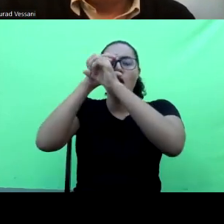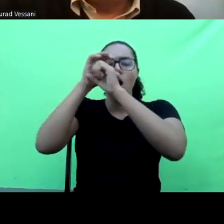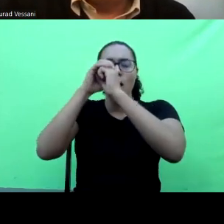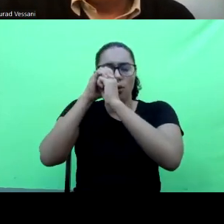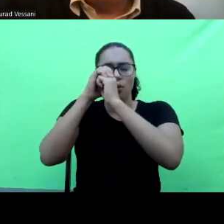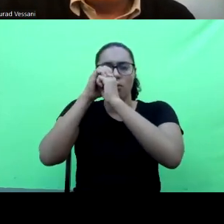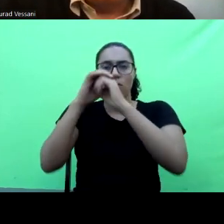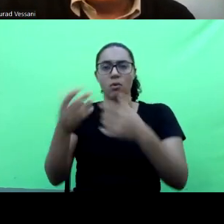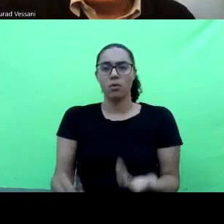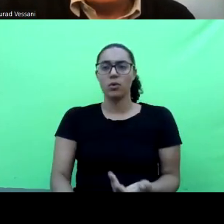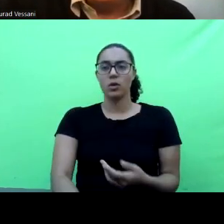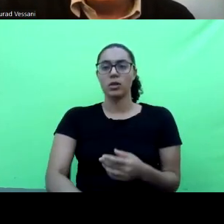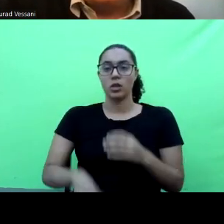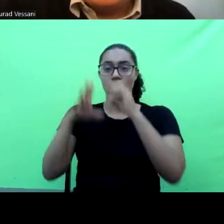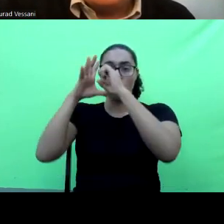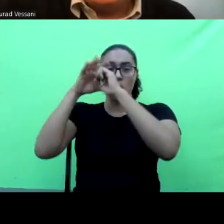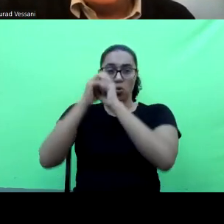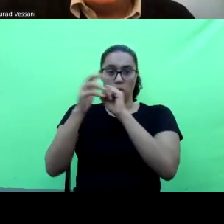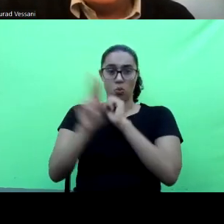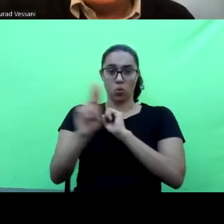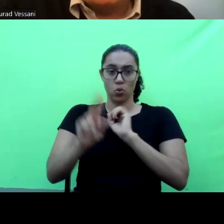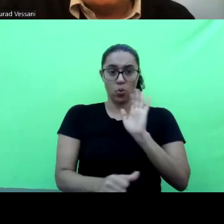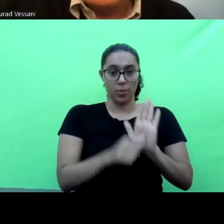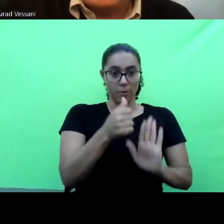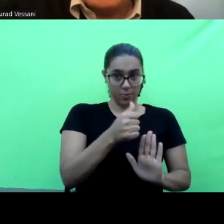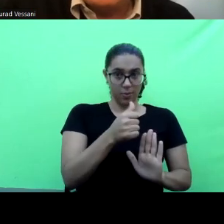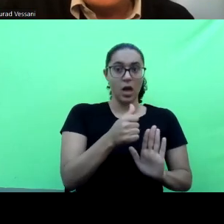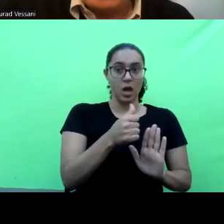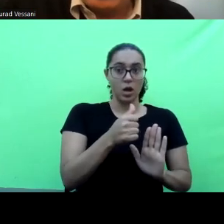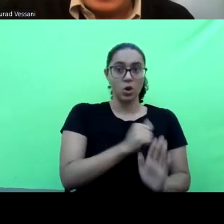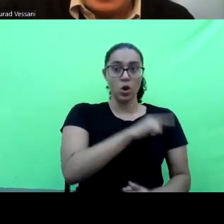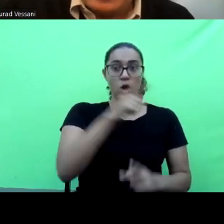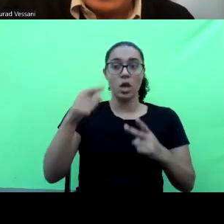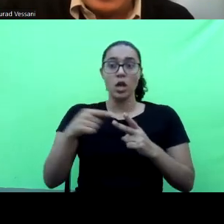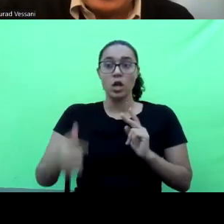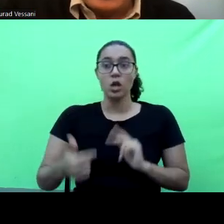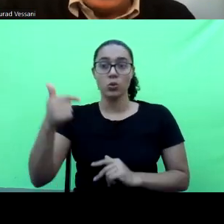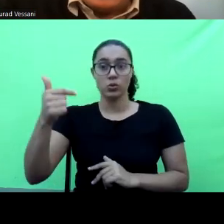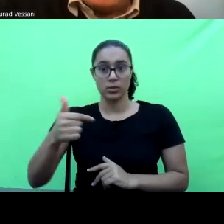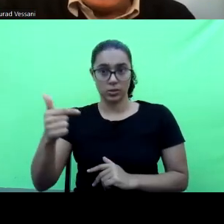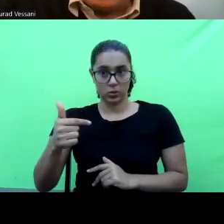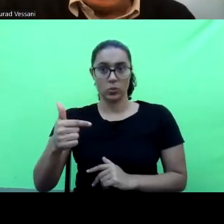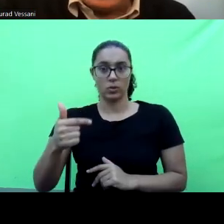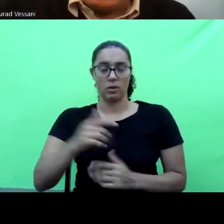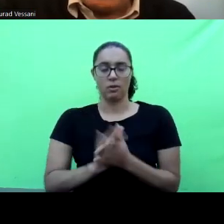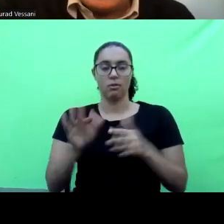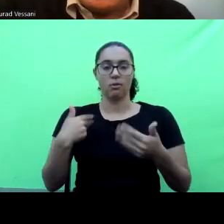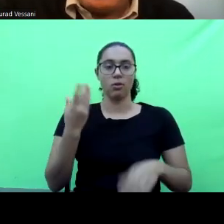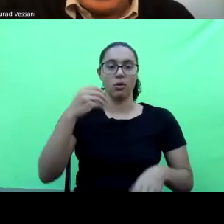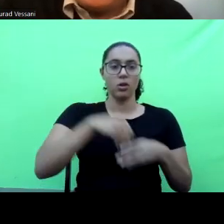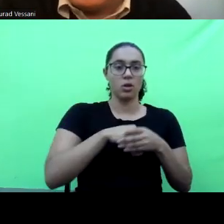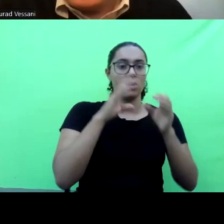Existem então os glaucomas chamados primários e os glaucomas chamados secundários, né? Dentro dos